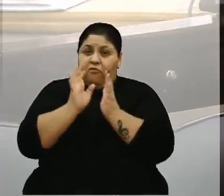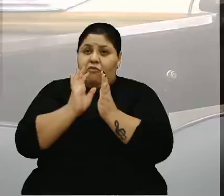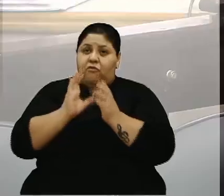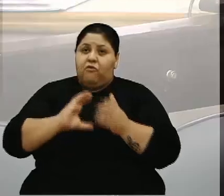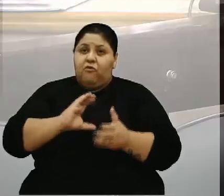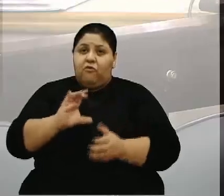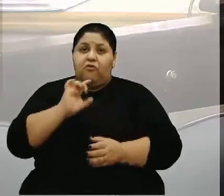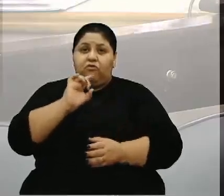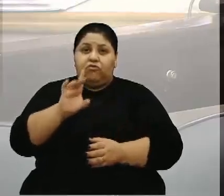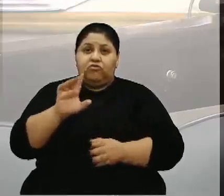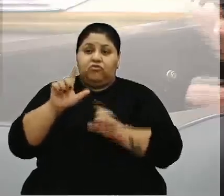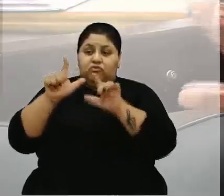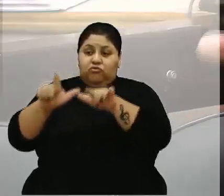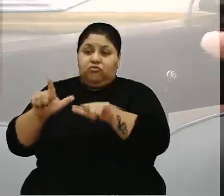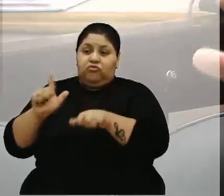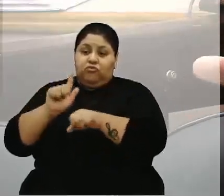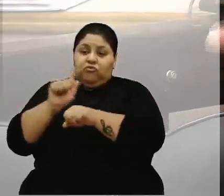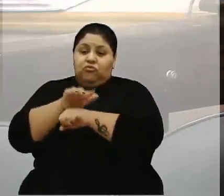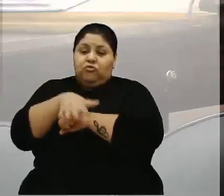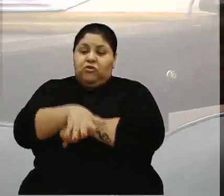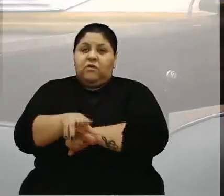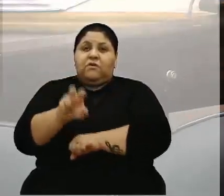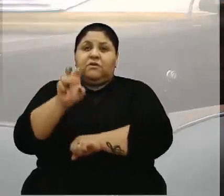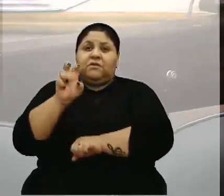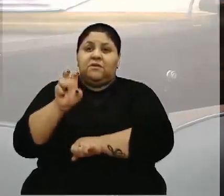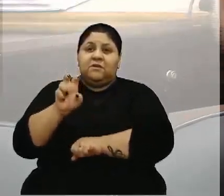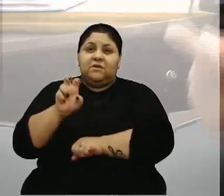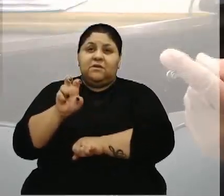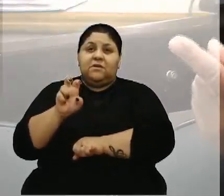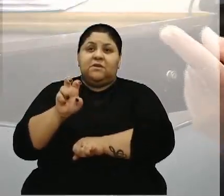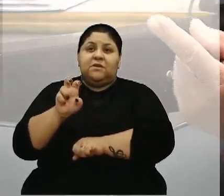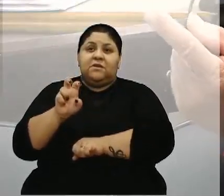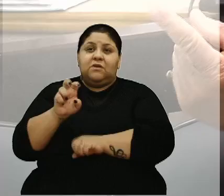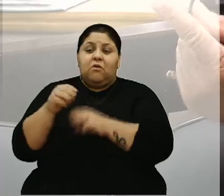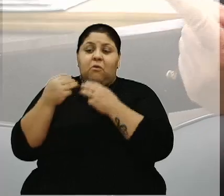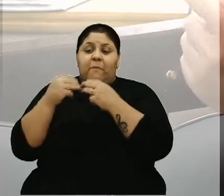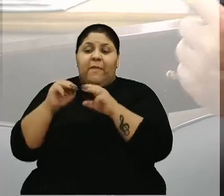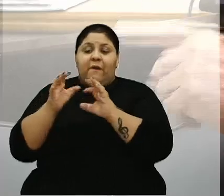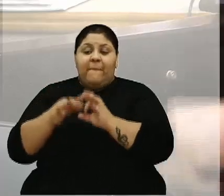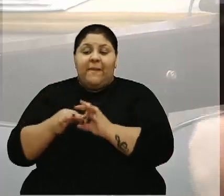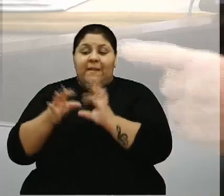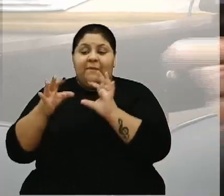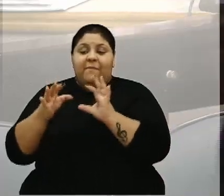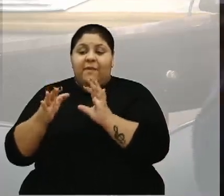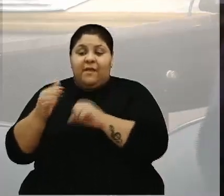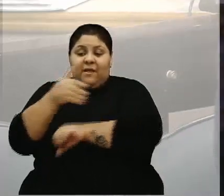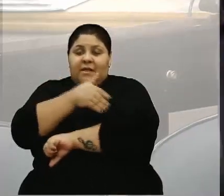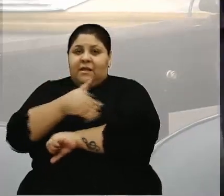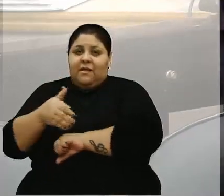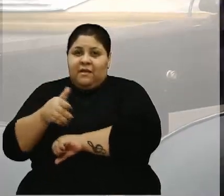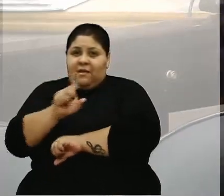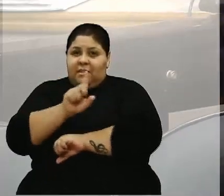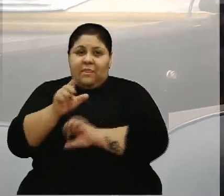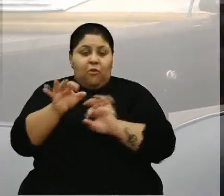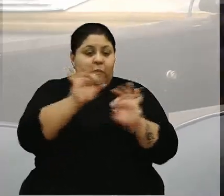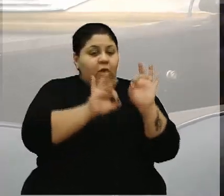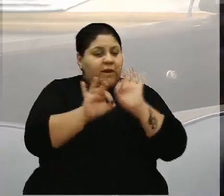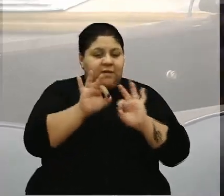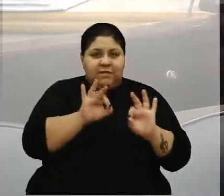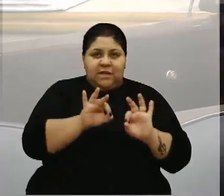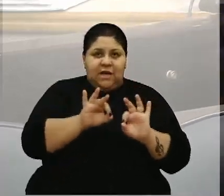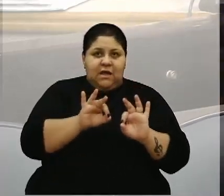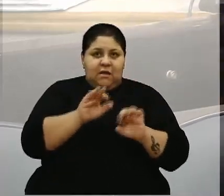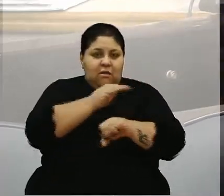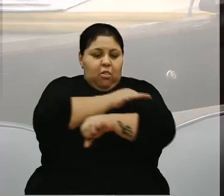Galópolis eu precisaria de 5 PC para desobstruir a estrada. E não para arrumar, patrolar. O